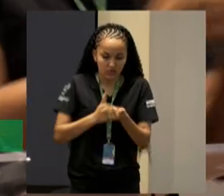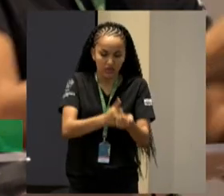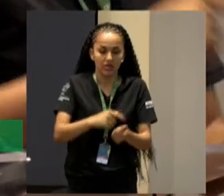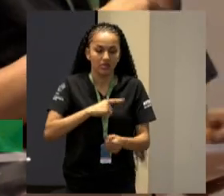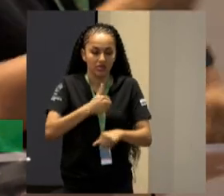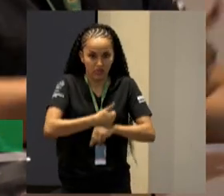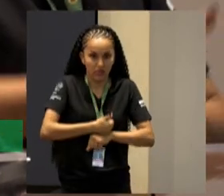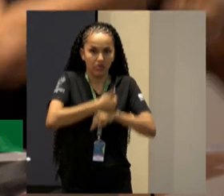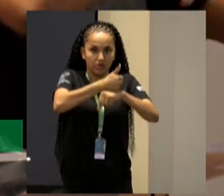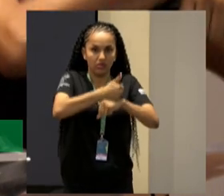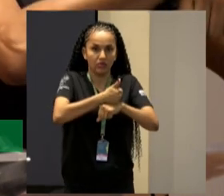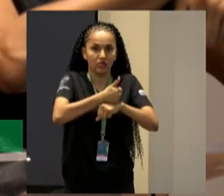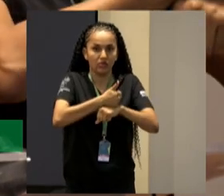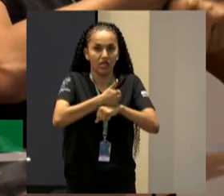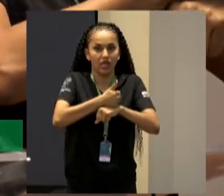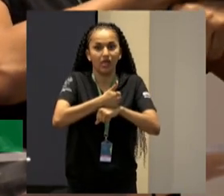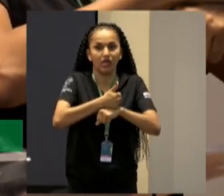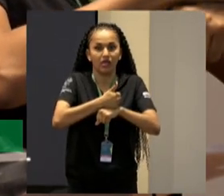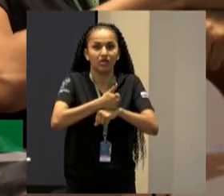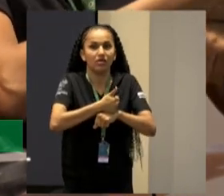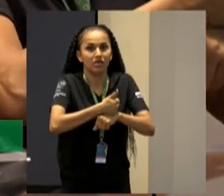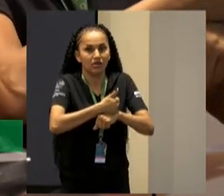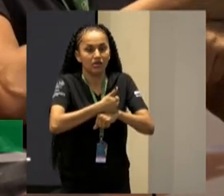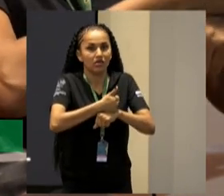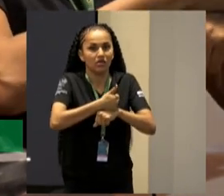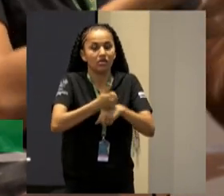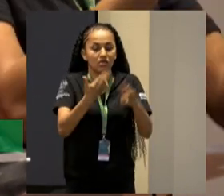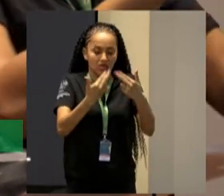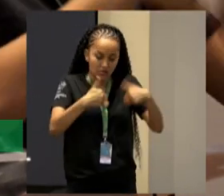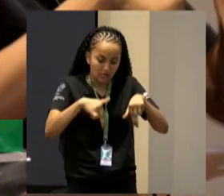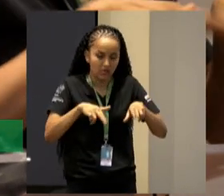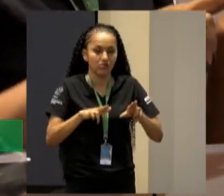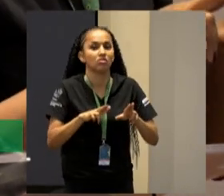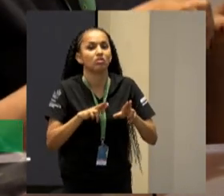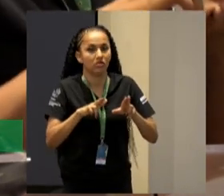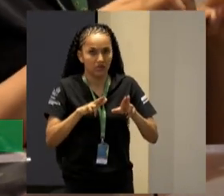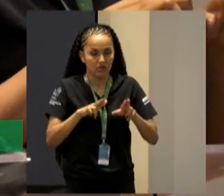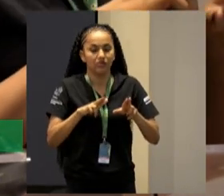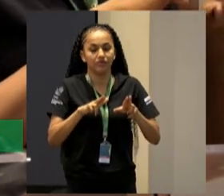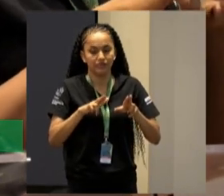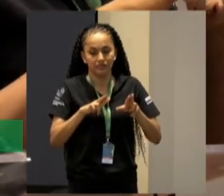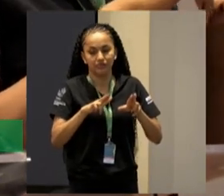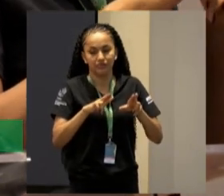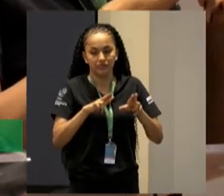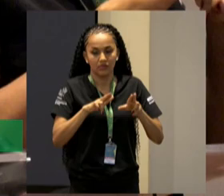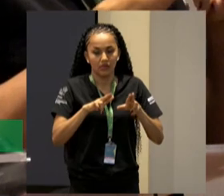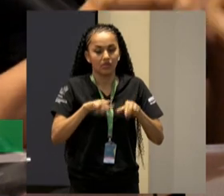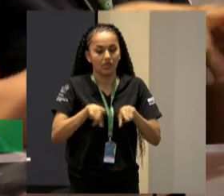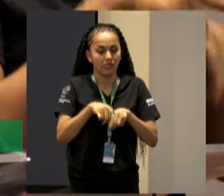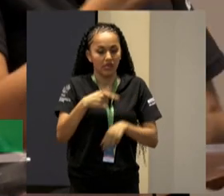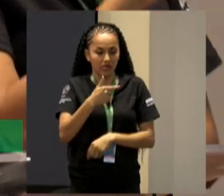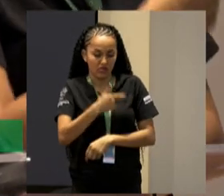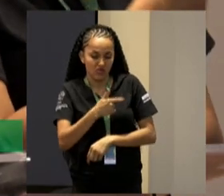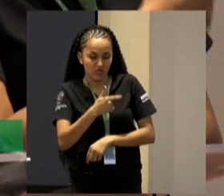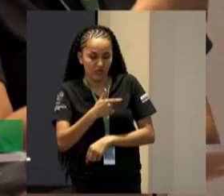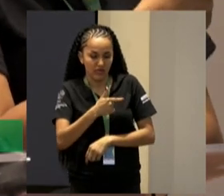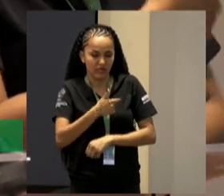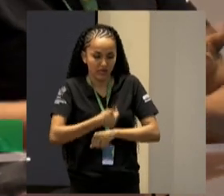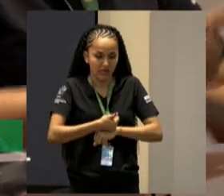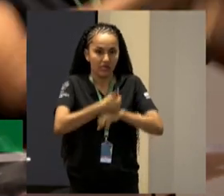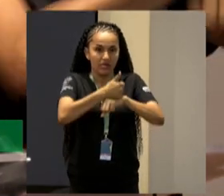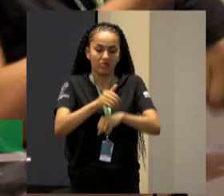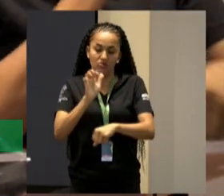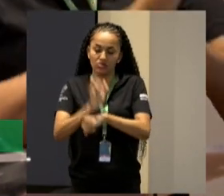da Universidade Federal, uma vice-reitora da Universidade Federal, um vice-reitor da Universidade do Estado de